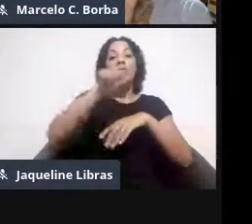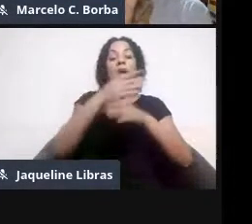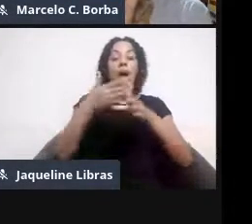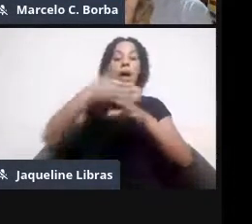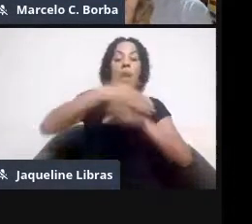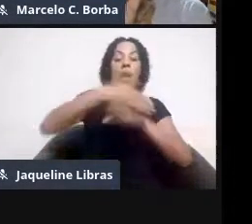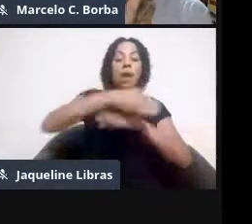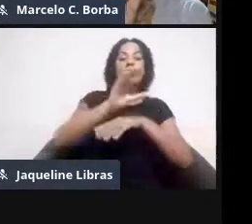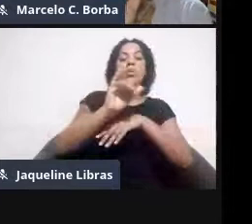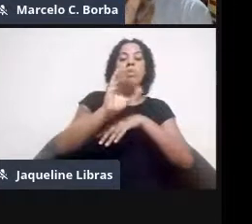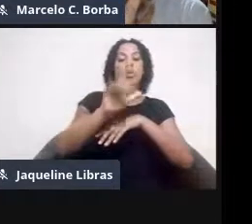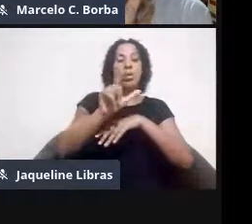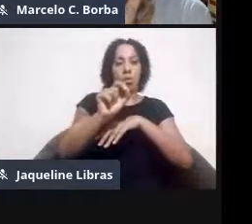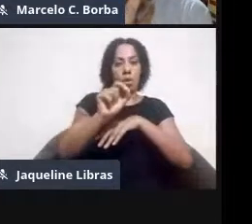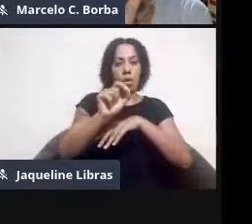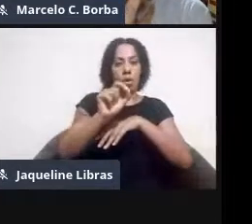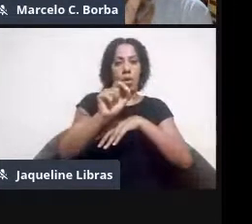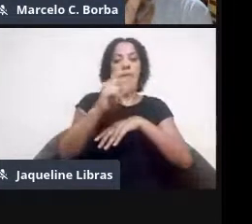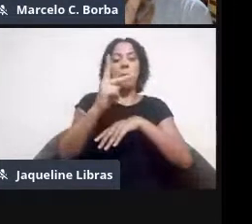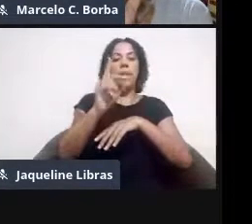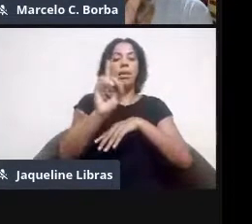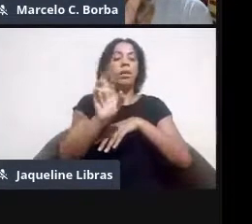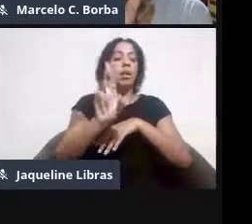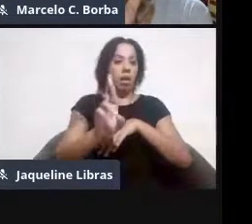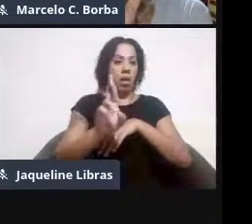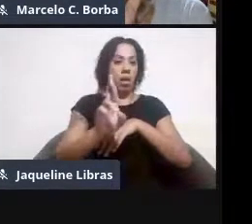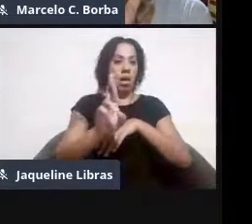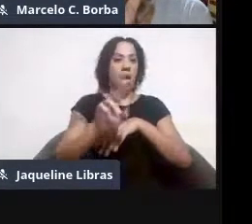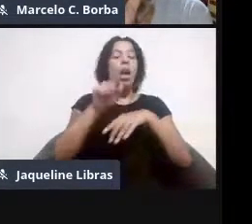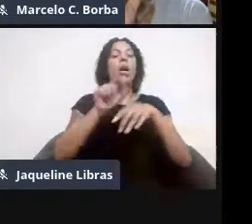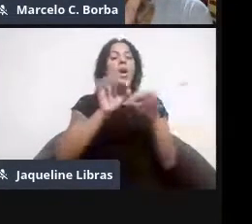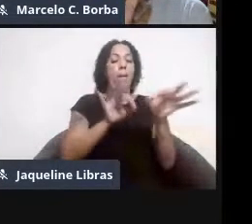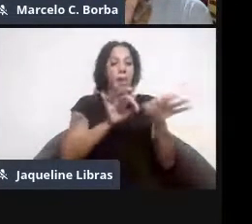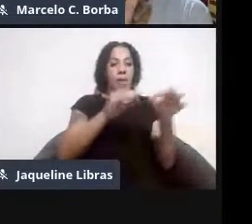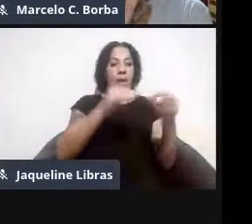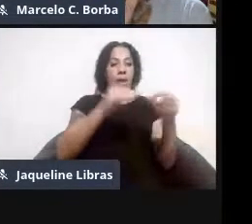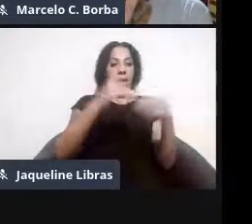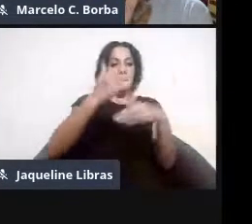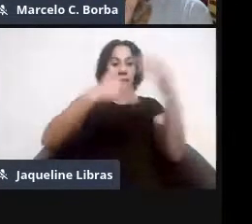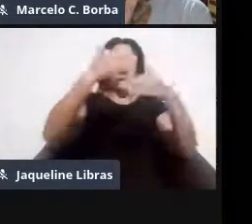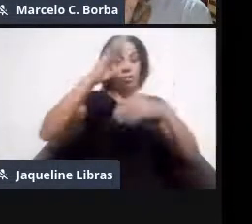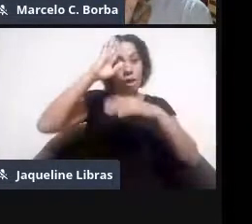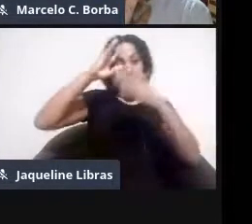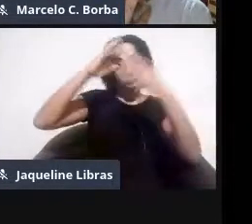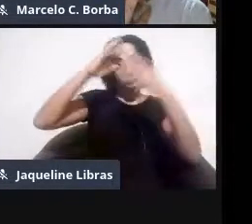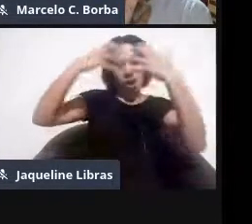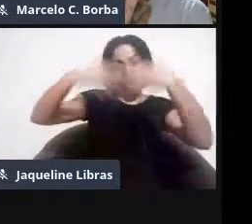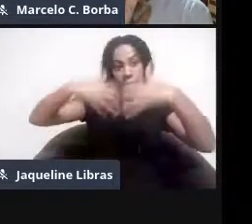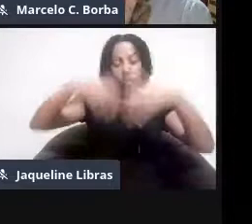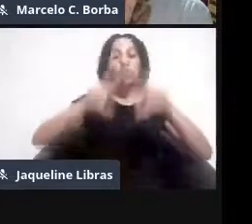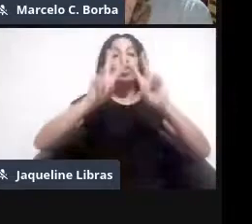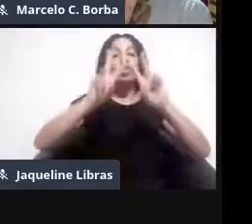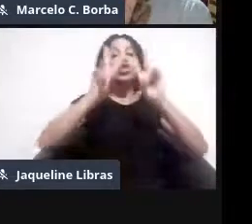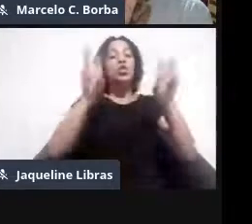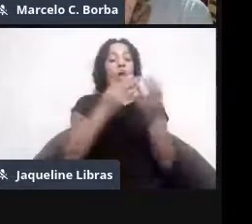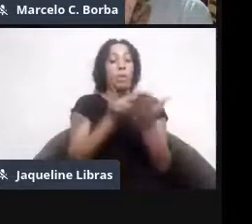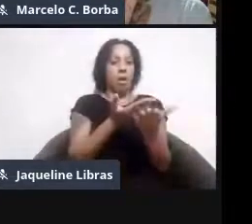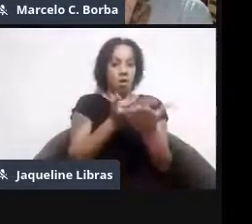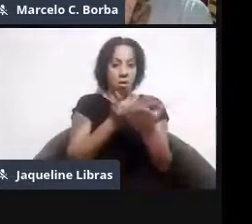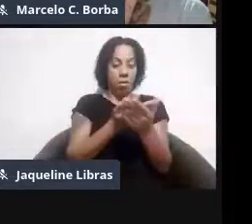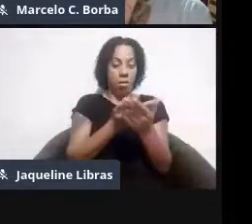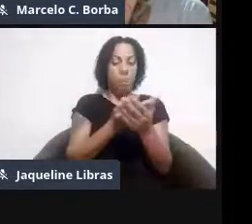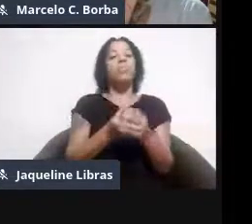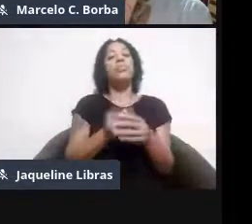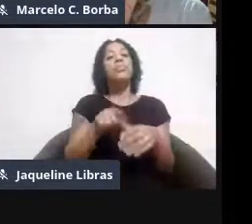nós chamamos de ciclo PDR, ou seja, o preparar, desenvolver e o refletir sobre uma aula, e aí entra